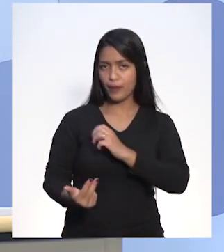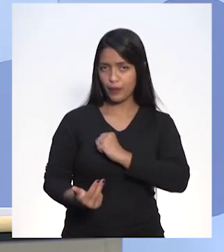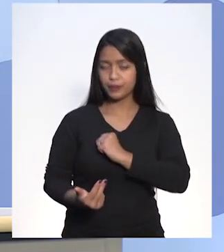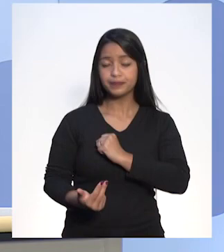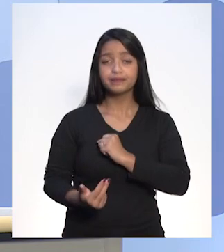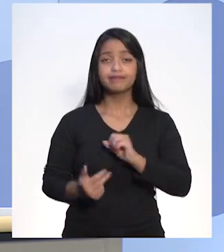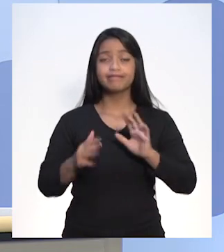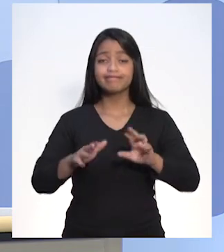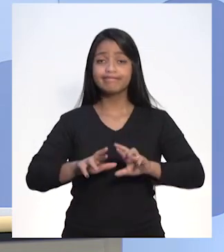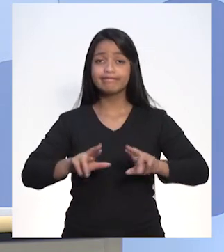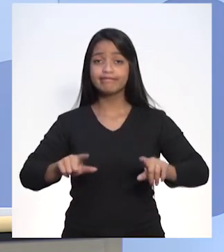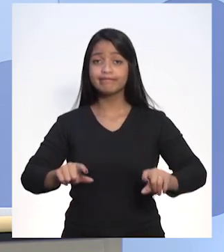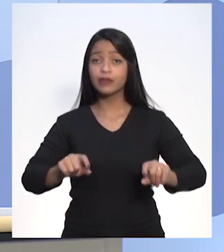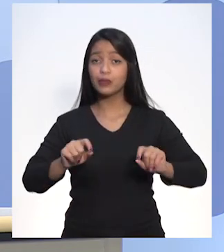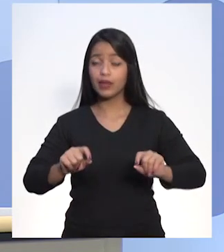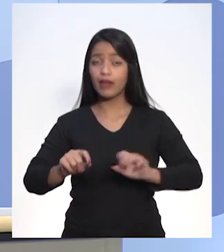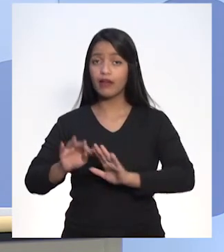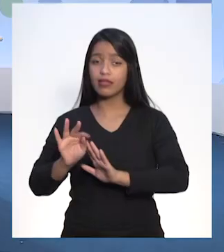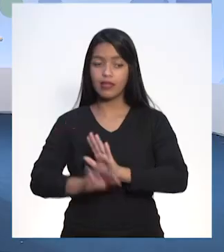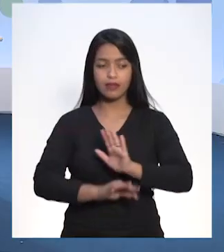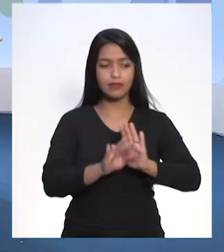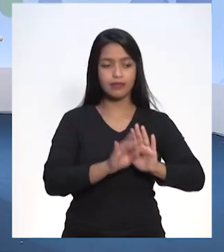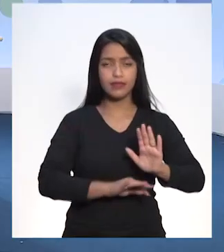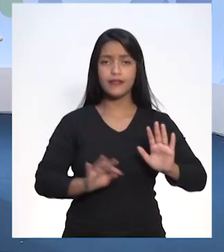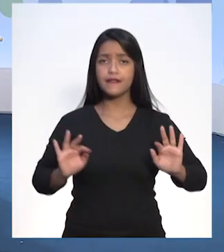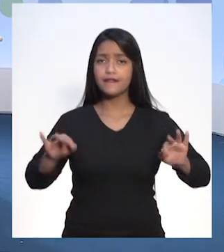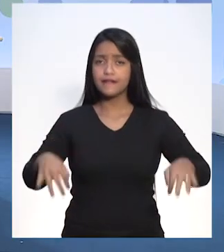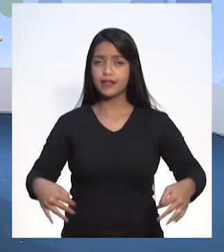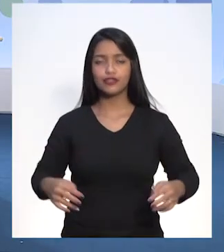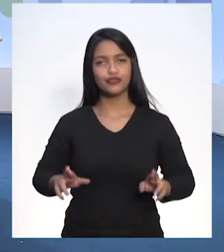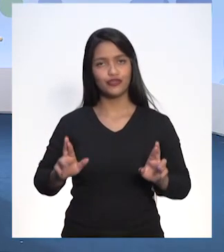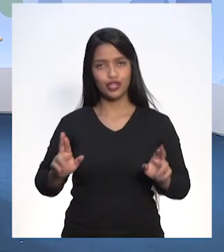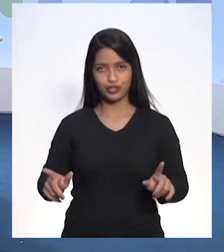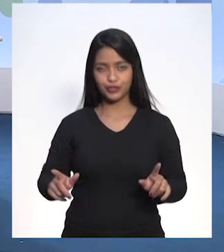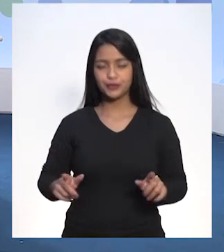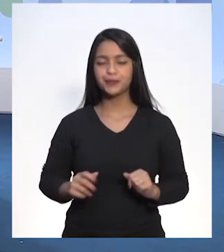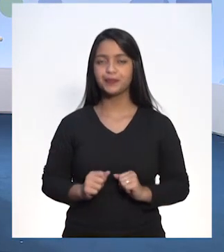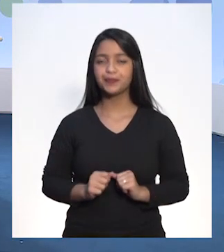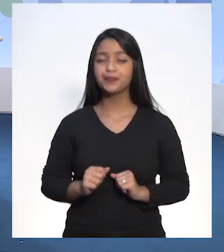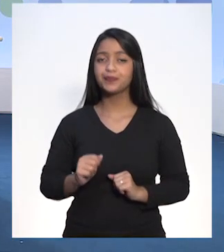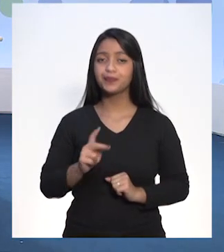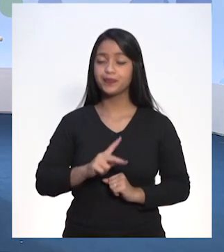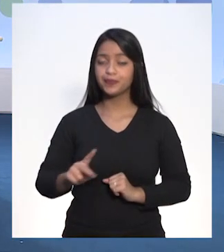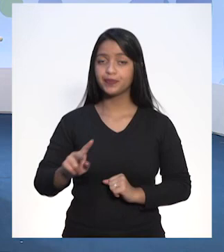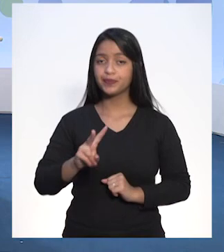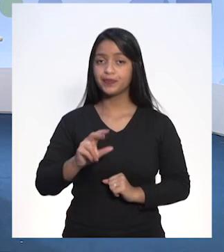colocou semelhanças, os dois falam de amor. Foi o aluno Renan.